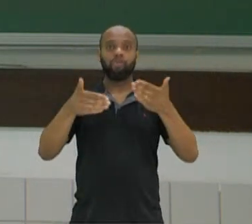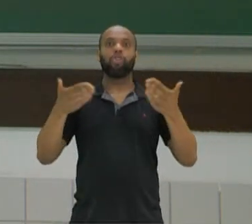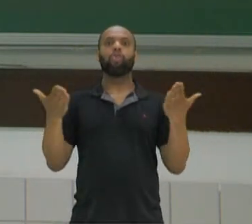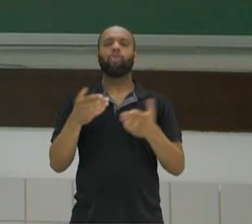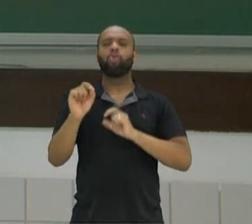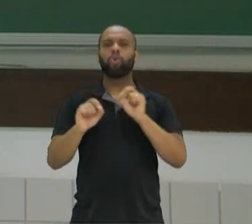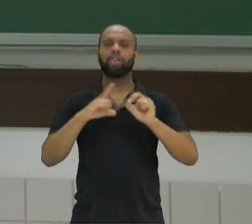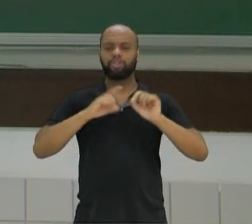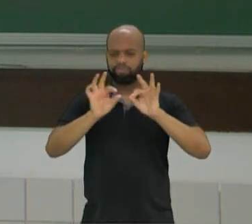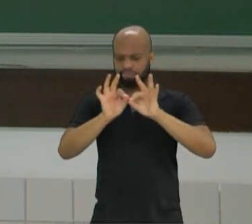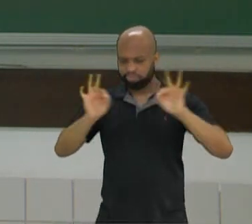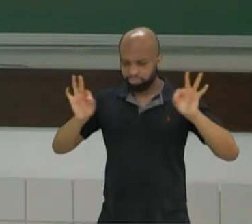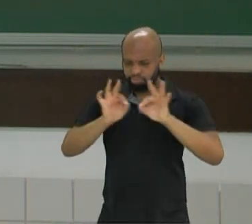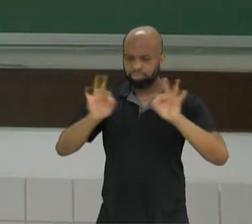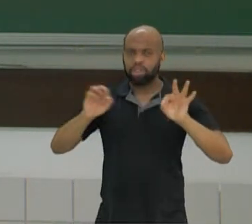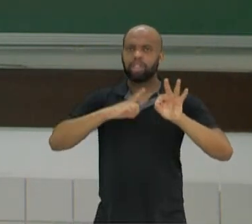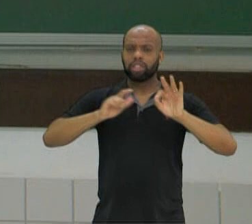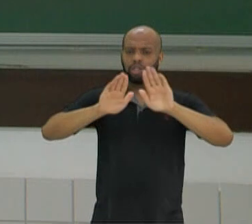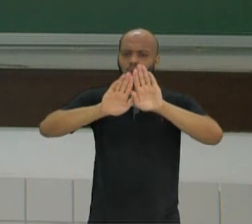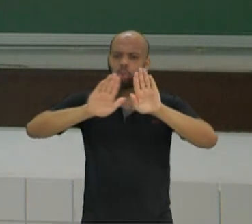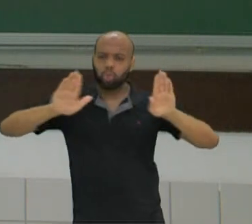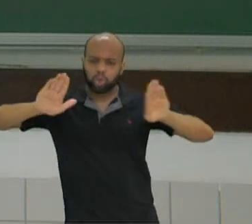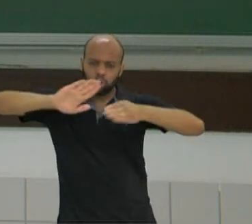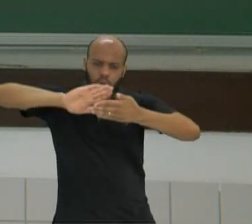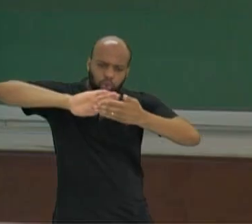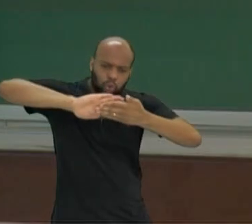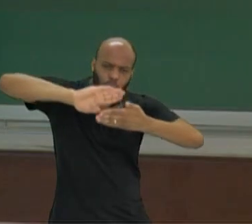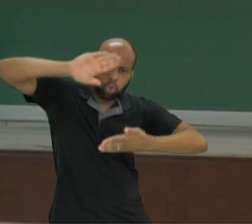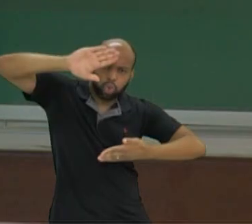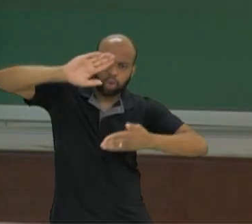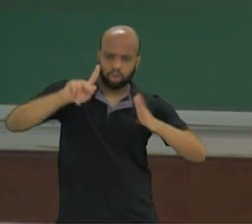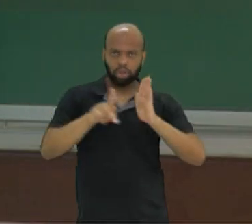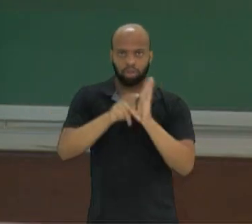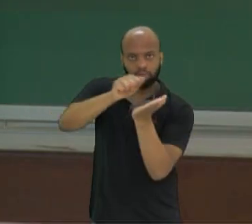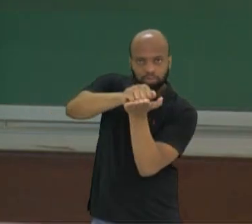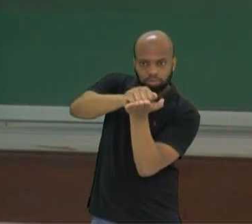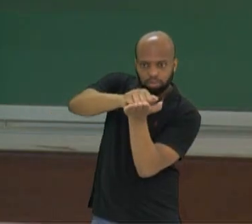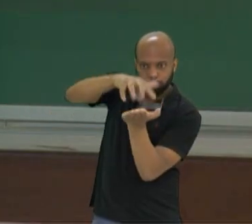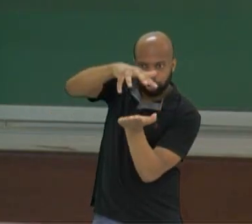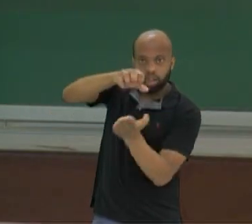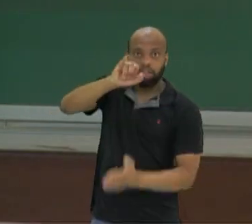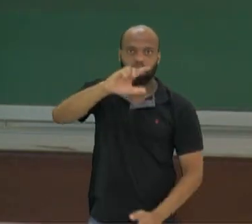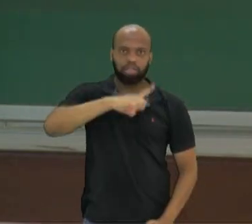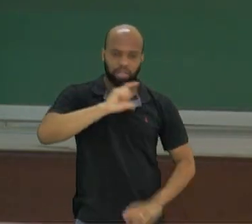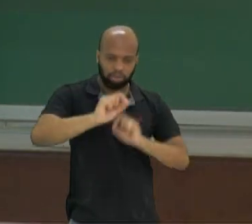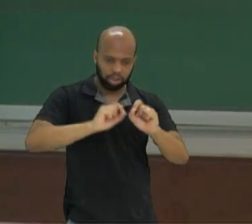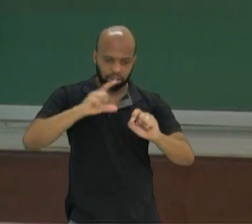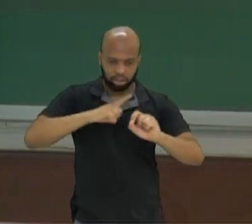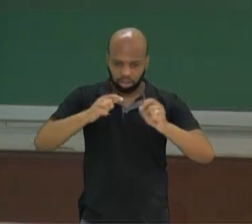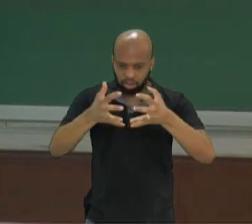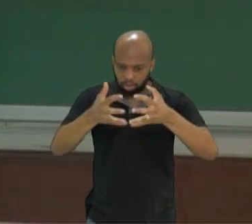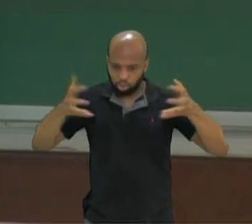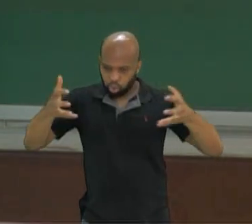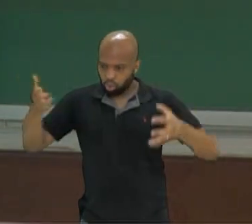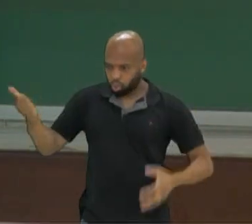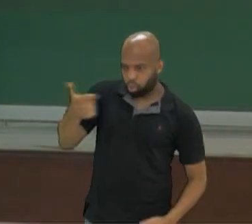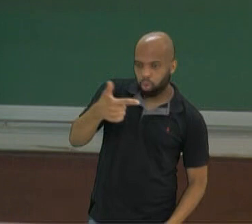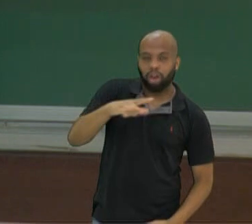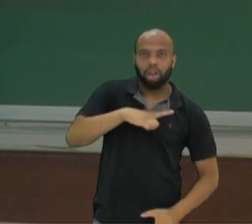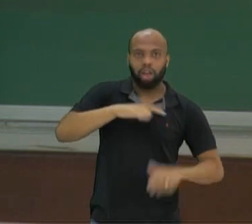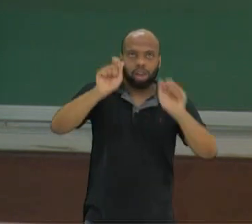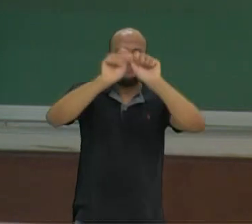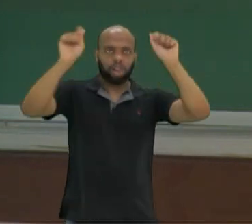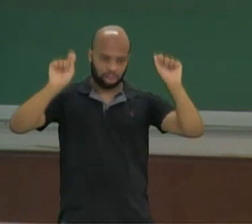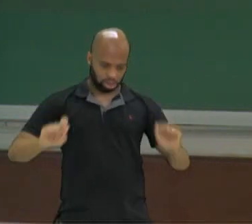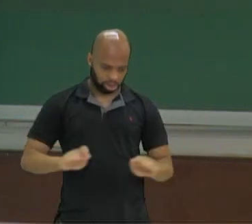mede o tamanho da superfície da figura. Desse modo, podemos pensar que quanto maior a superfície da figura, maior será a